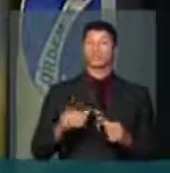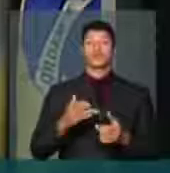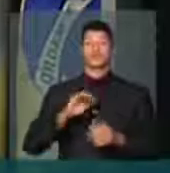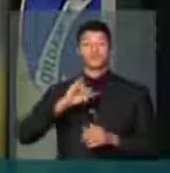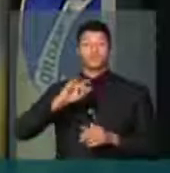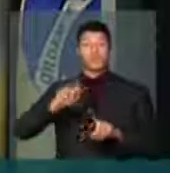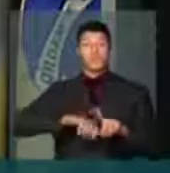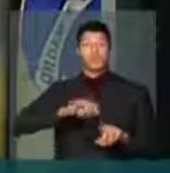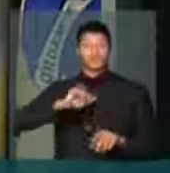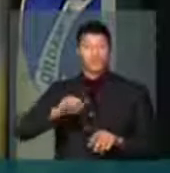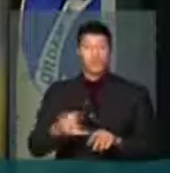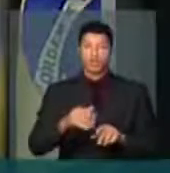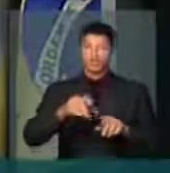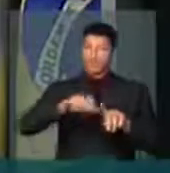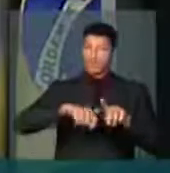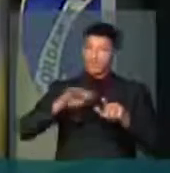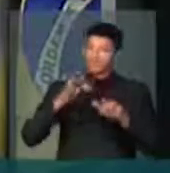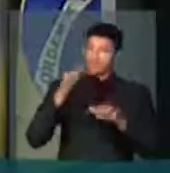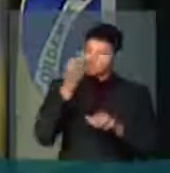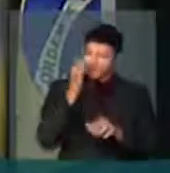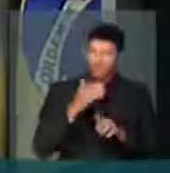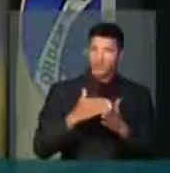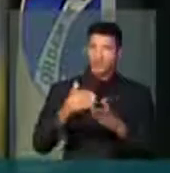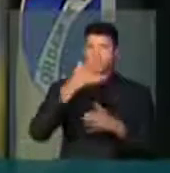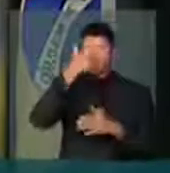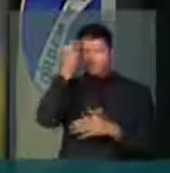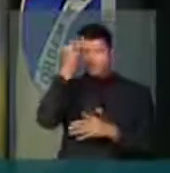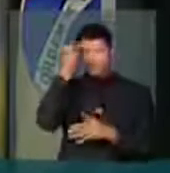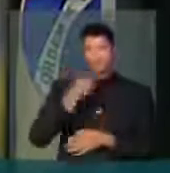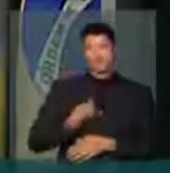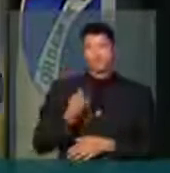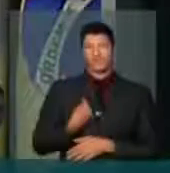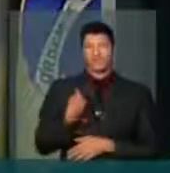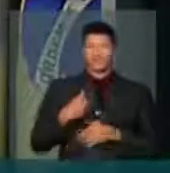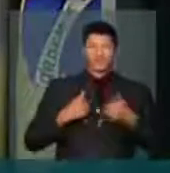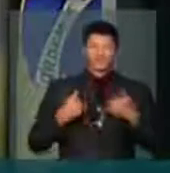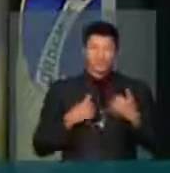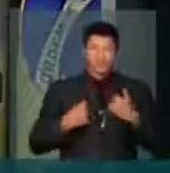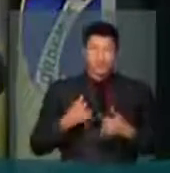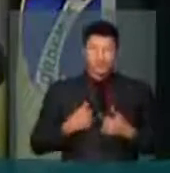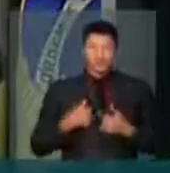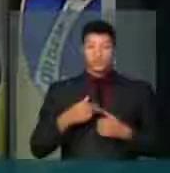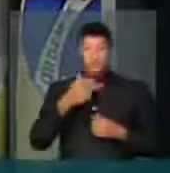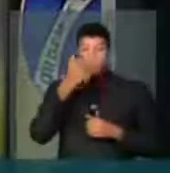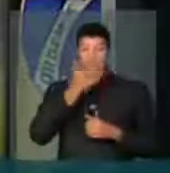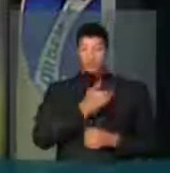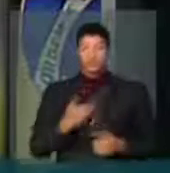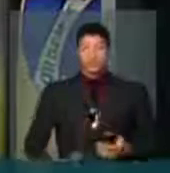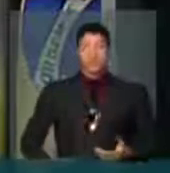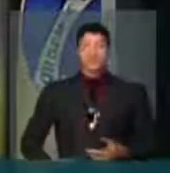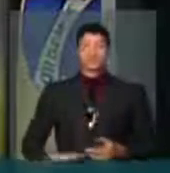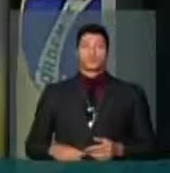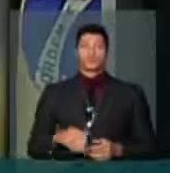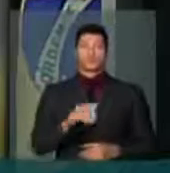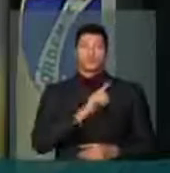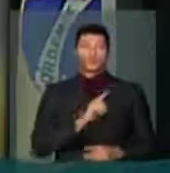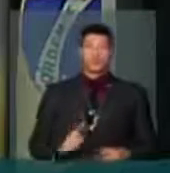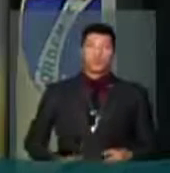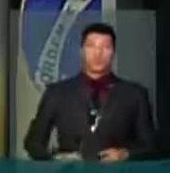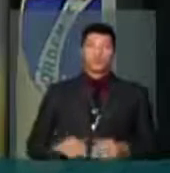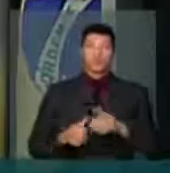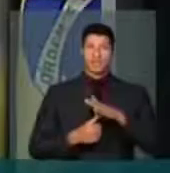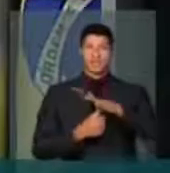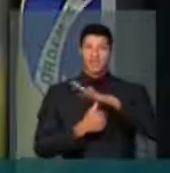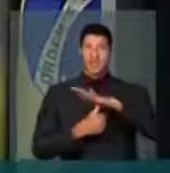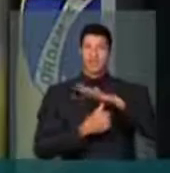janeiro e fevereiro, diante de prefeitos que vivem situações de desespero, diante de governadores, diante de